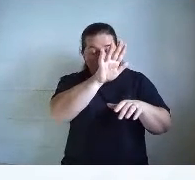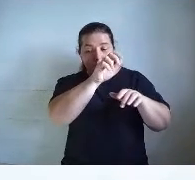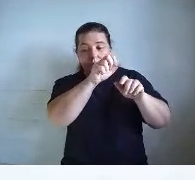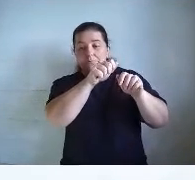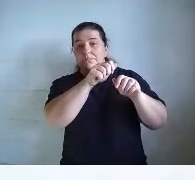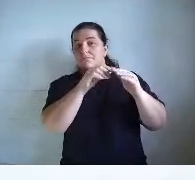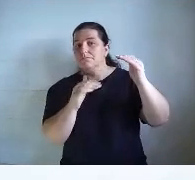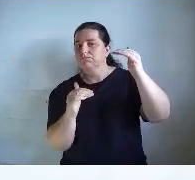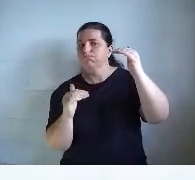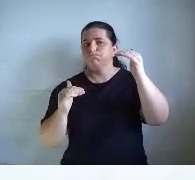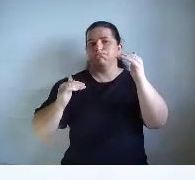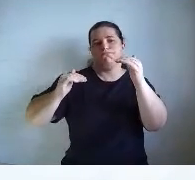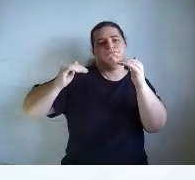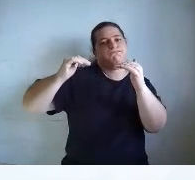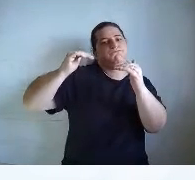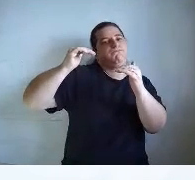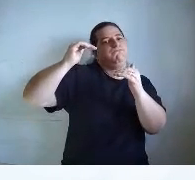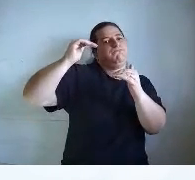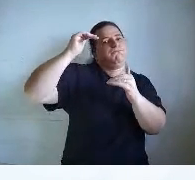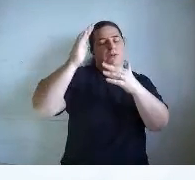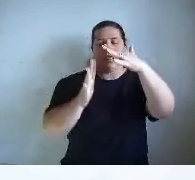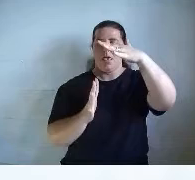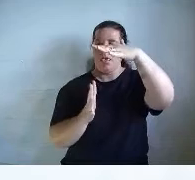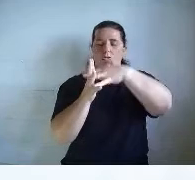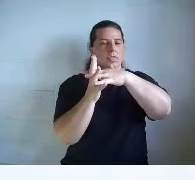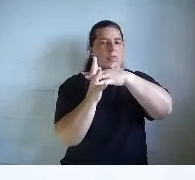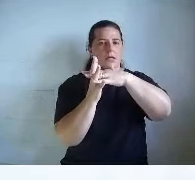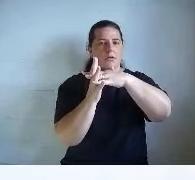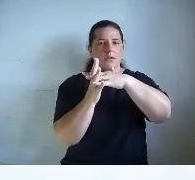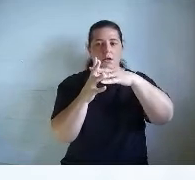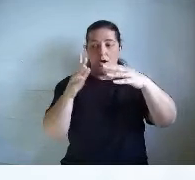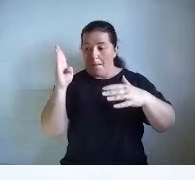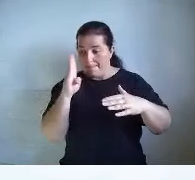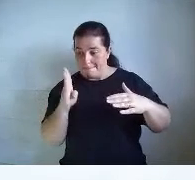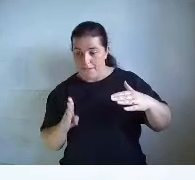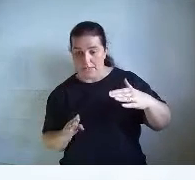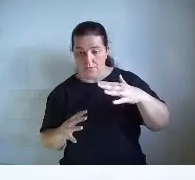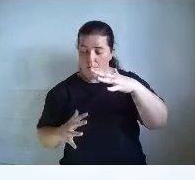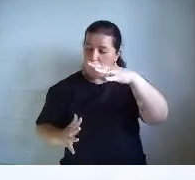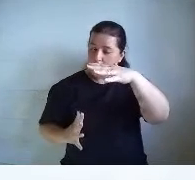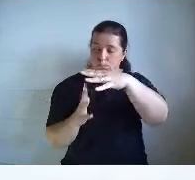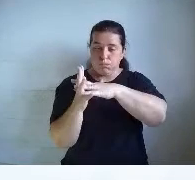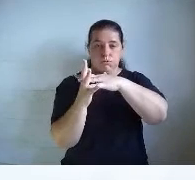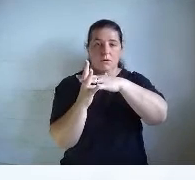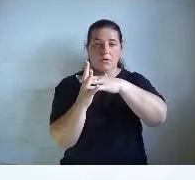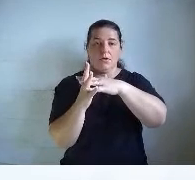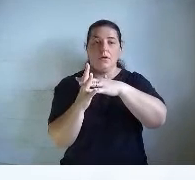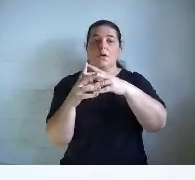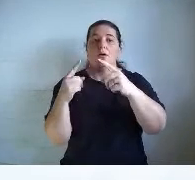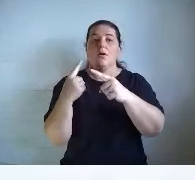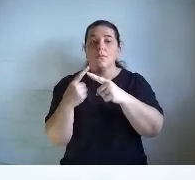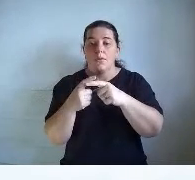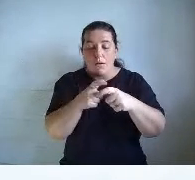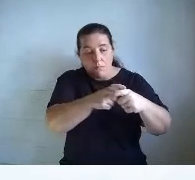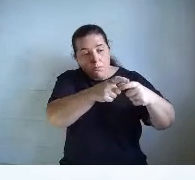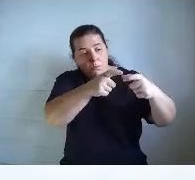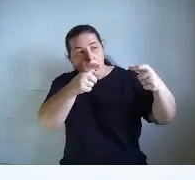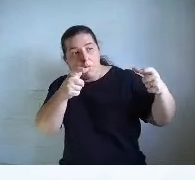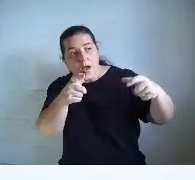frente nestes dados aí relativos à pandemia, com o maior número de casos diários, maior número de óbitos diários. E o Brasil